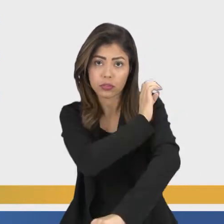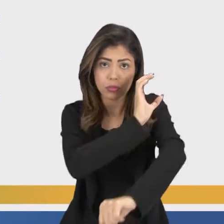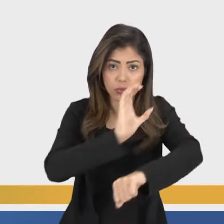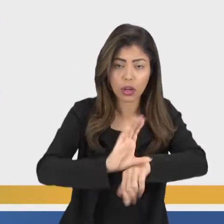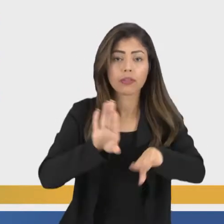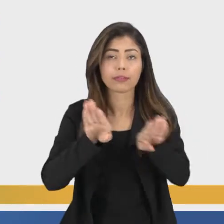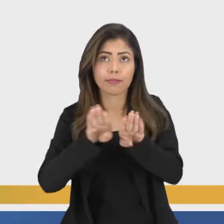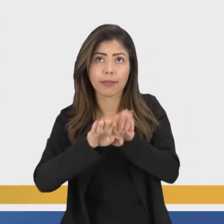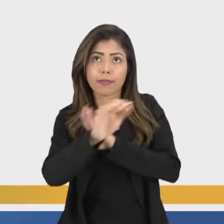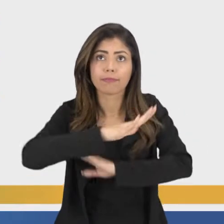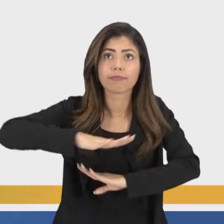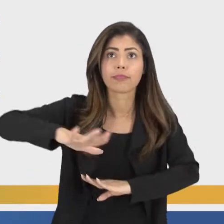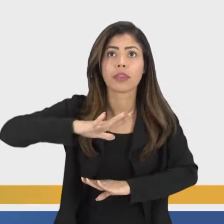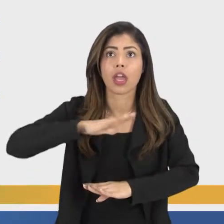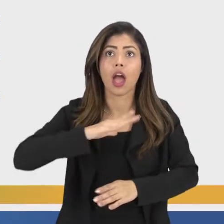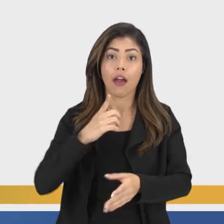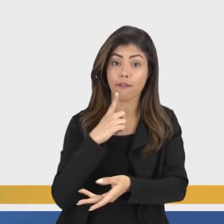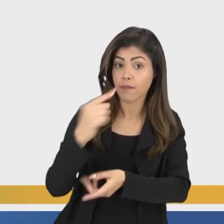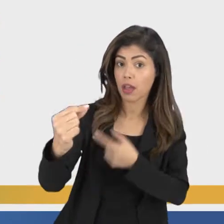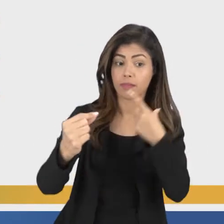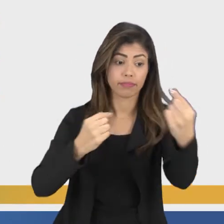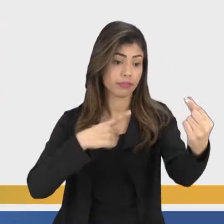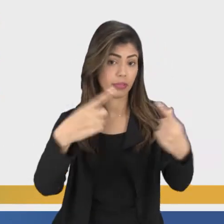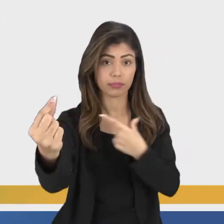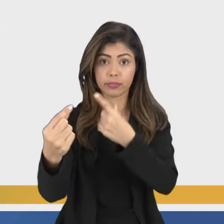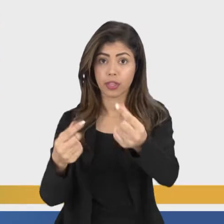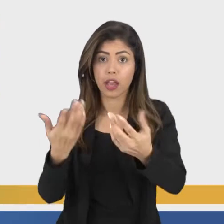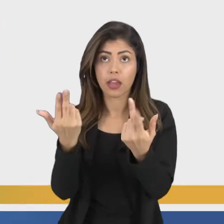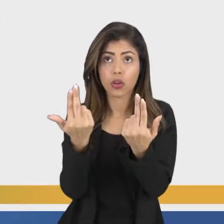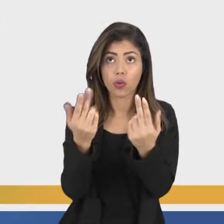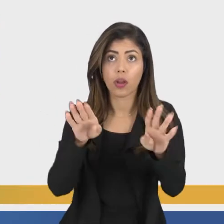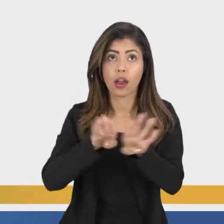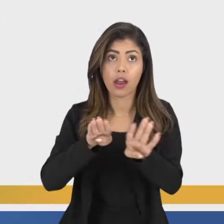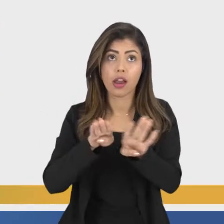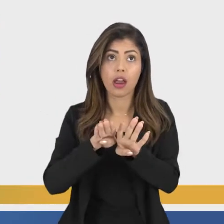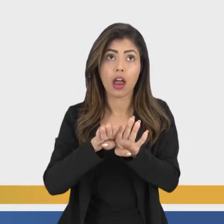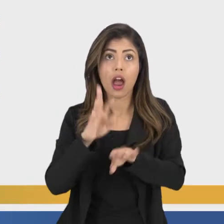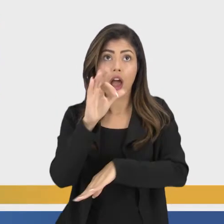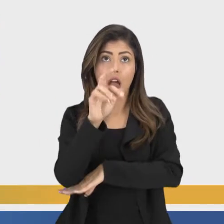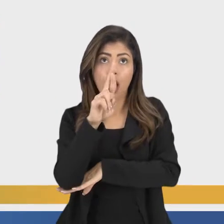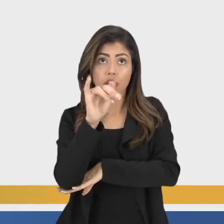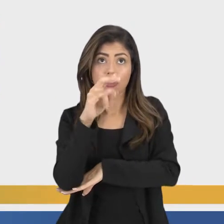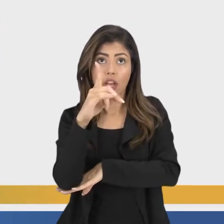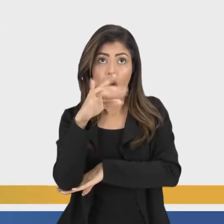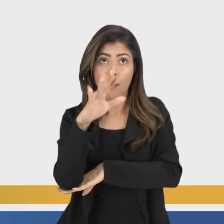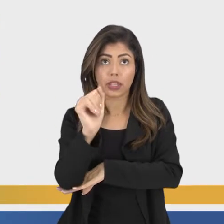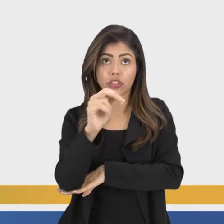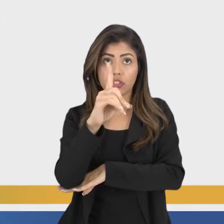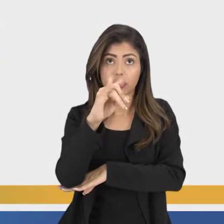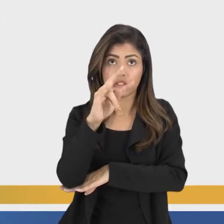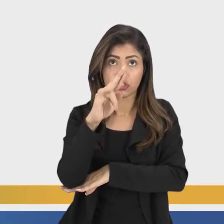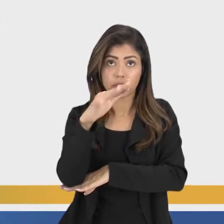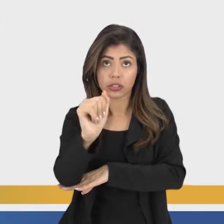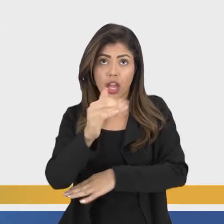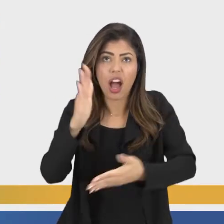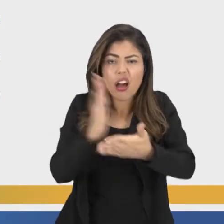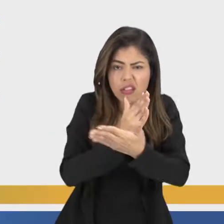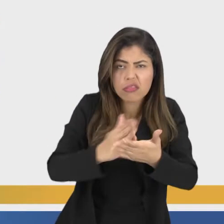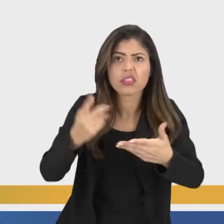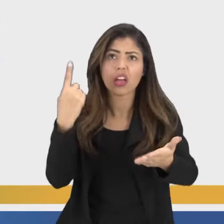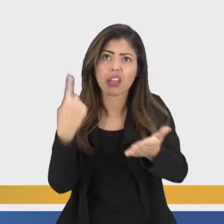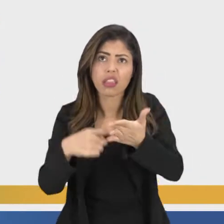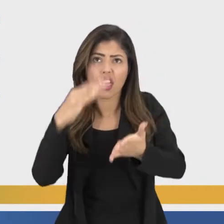socioculturais. Deslocam-se para as sociedades semelhantes ou radicalmente distintas, algumas